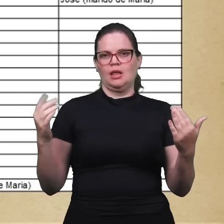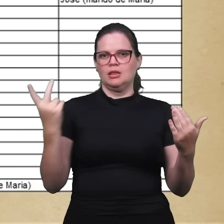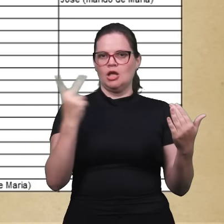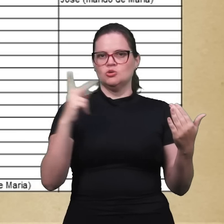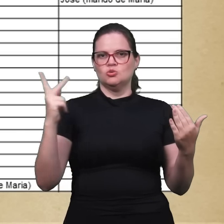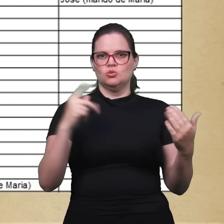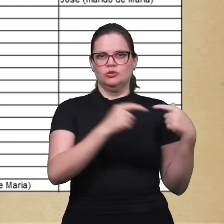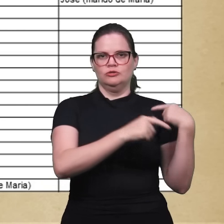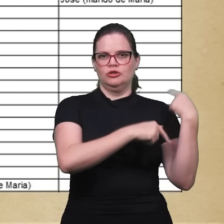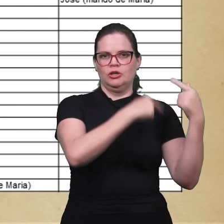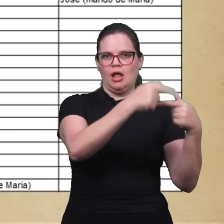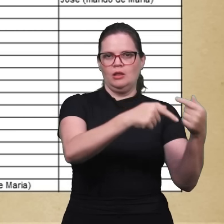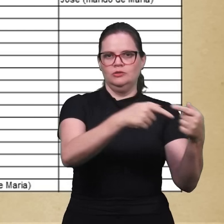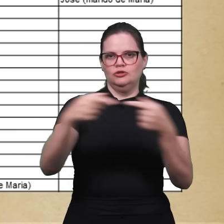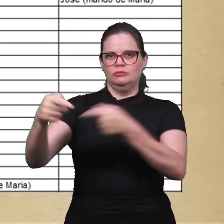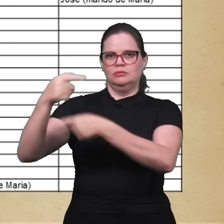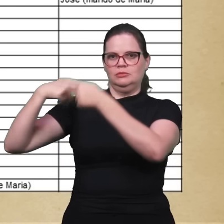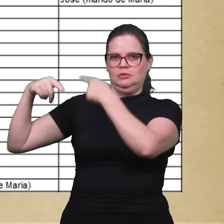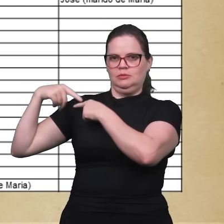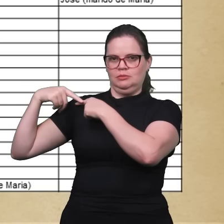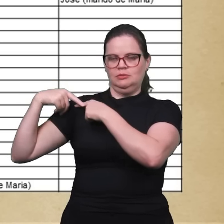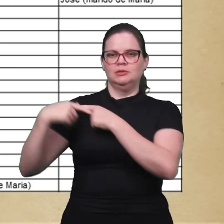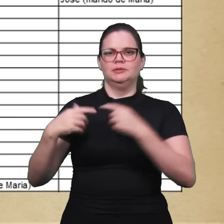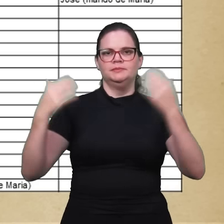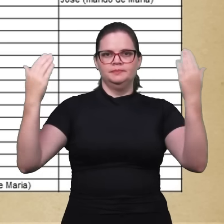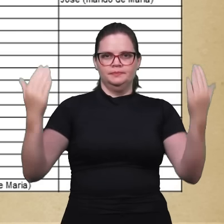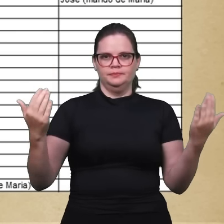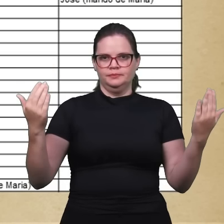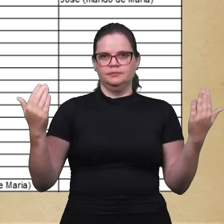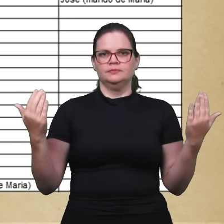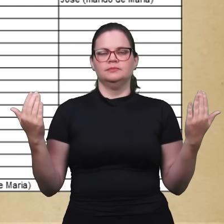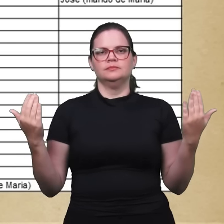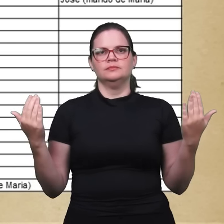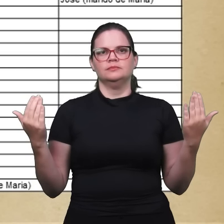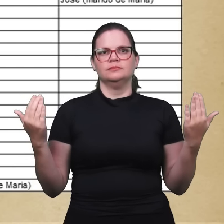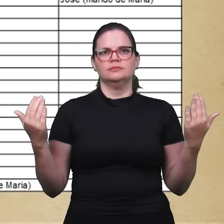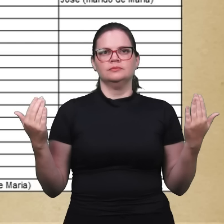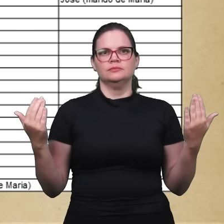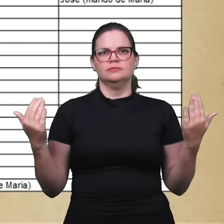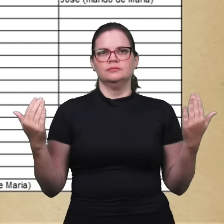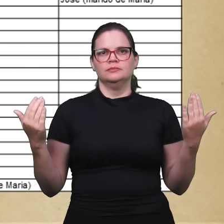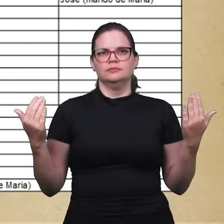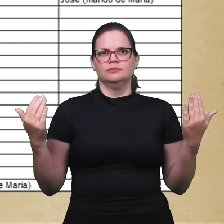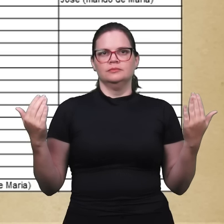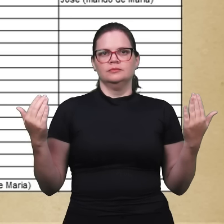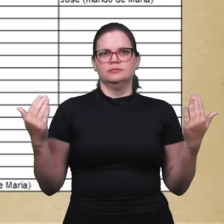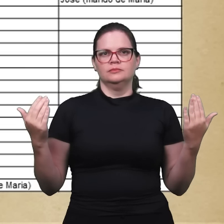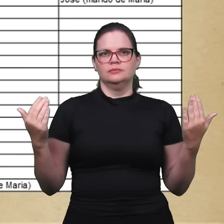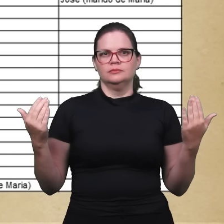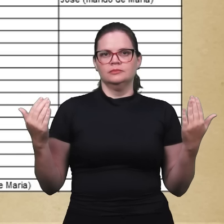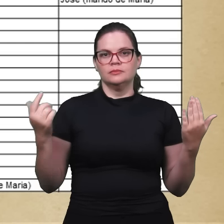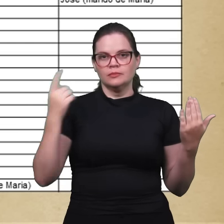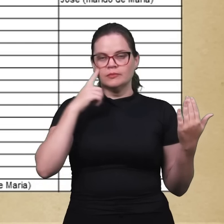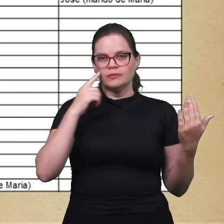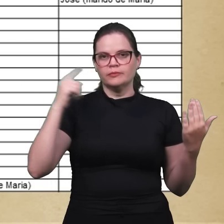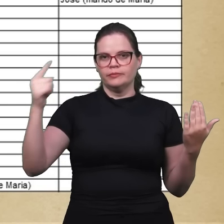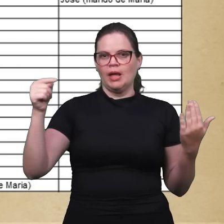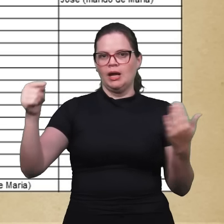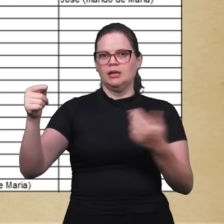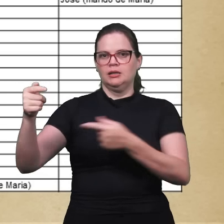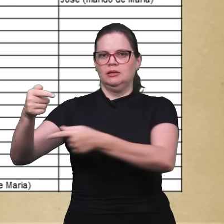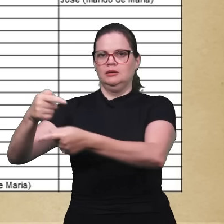E nós vamos ver, né? Lucas, nós colocamos aqui até na ordem crescente novamente, né? Começa lá de trás